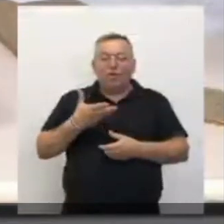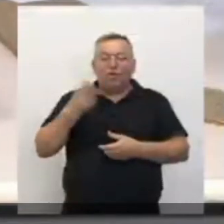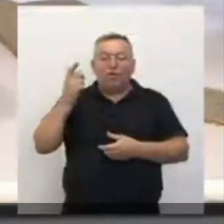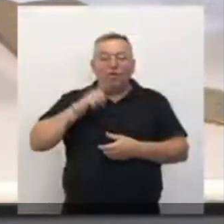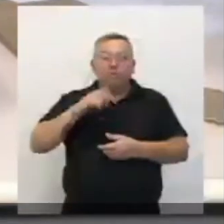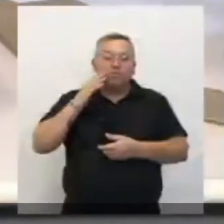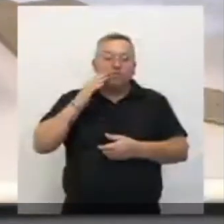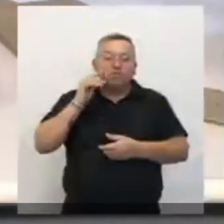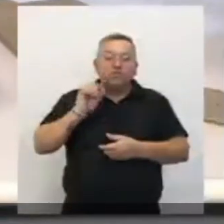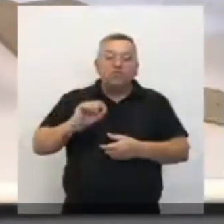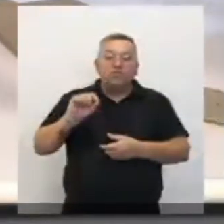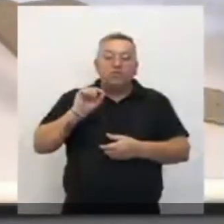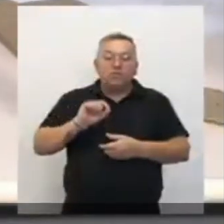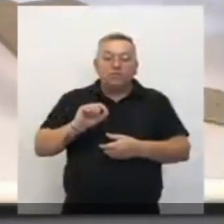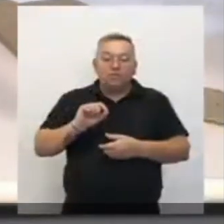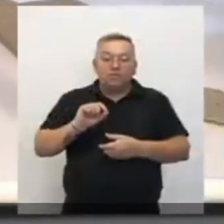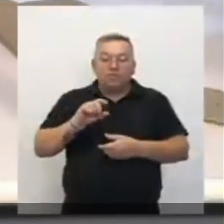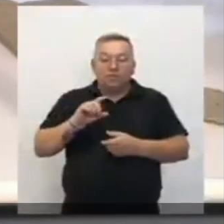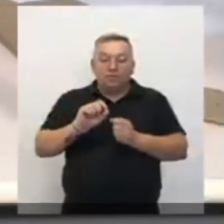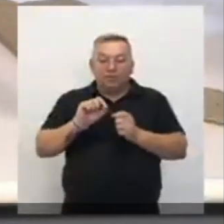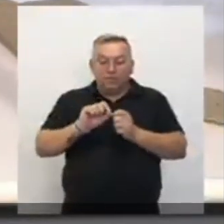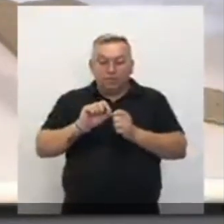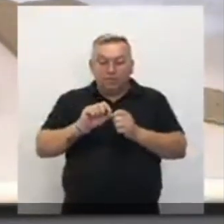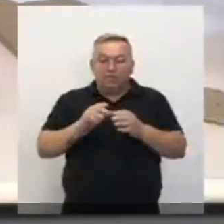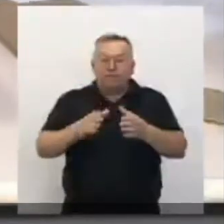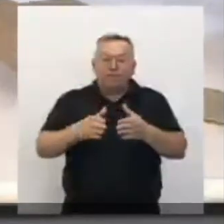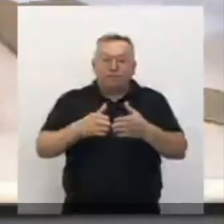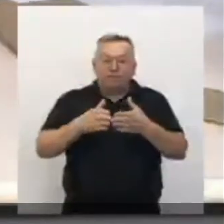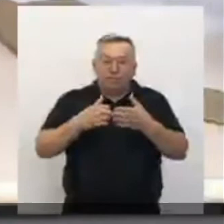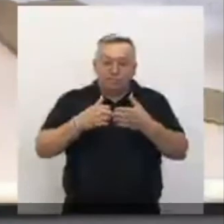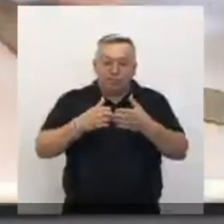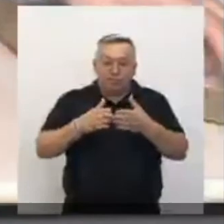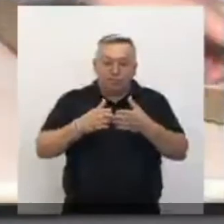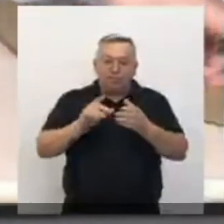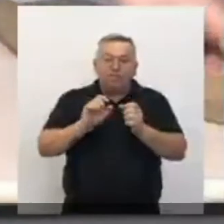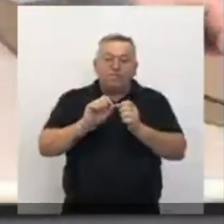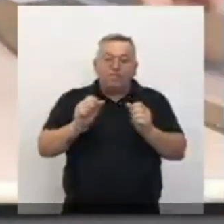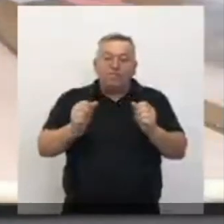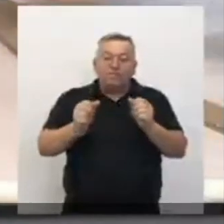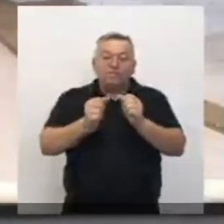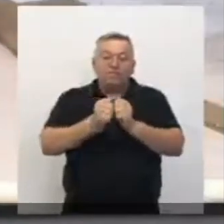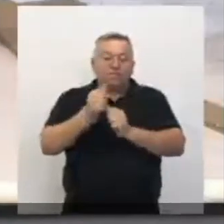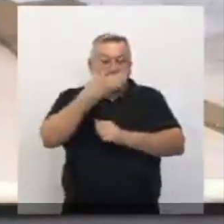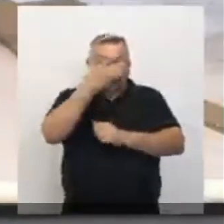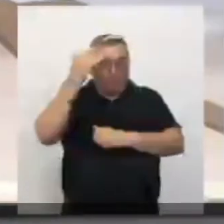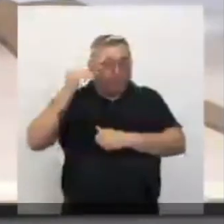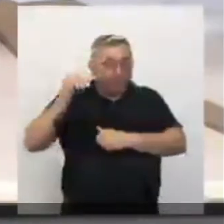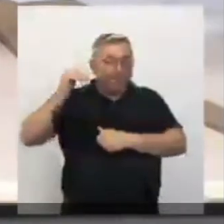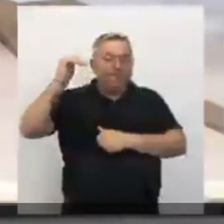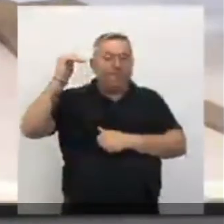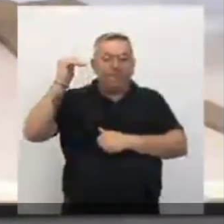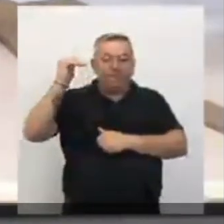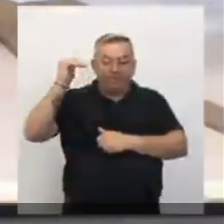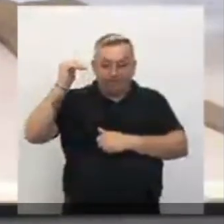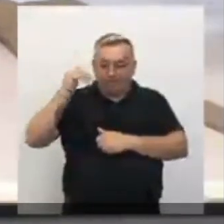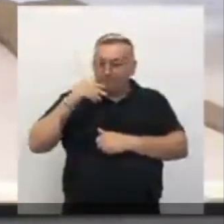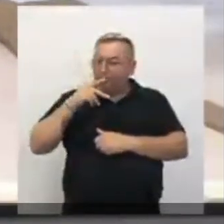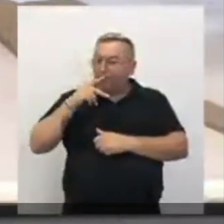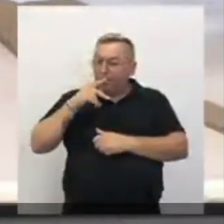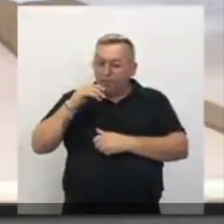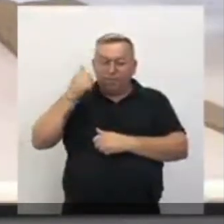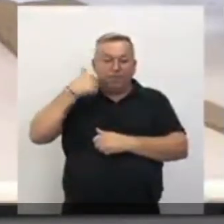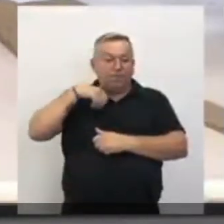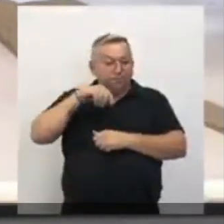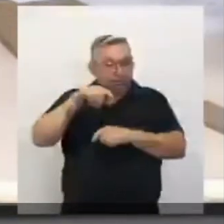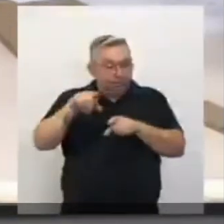entendam aí, se for fazer, por favor, faça acompanhado de um responsável, do pai ou da